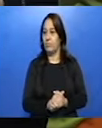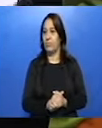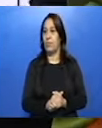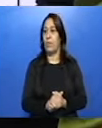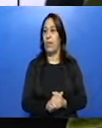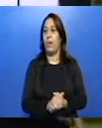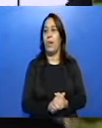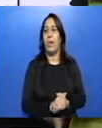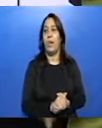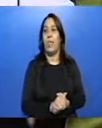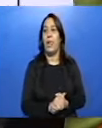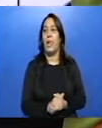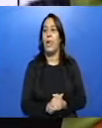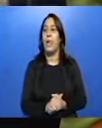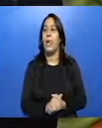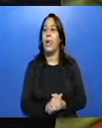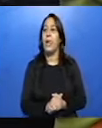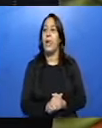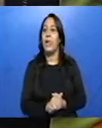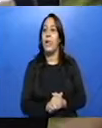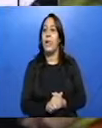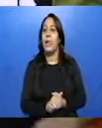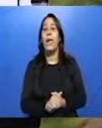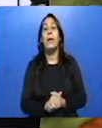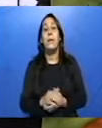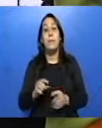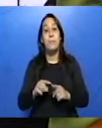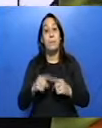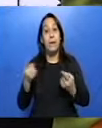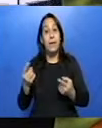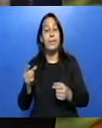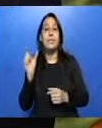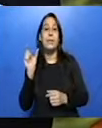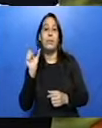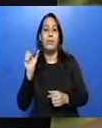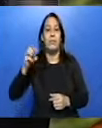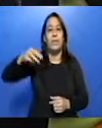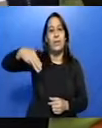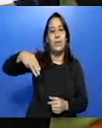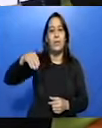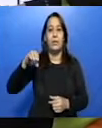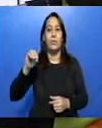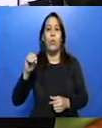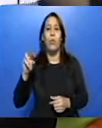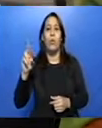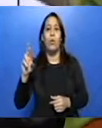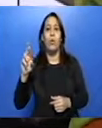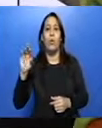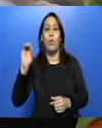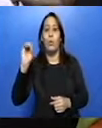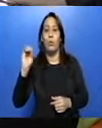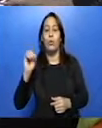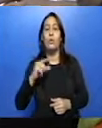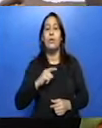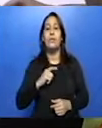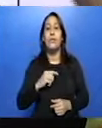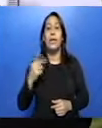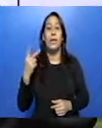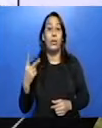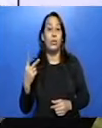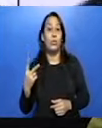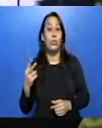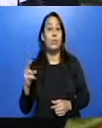morro. E morro eu escrevo com dois R's. E honra eu escrevi com um. E Henrique com